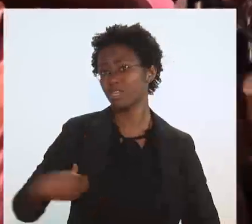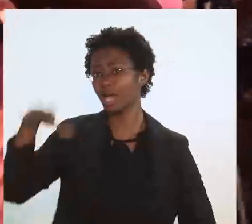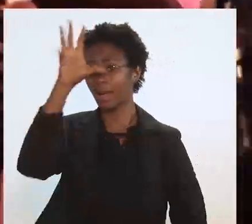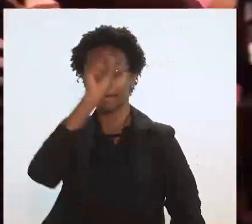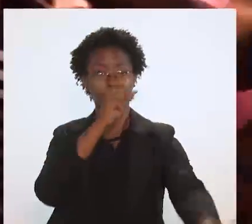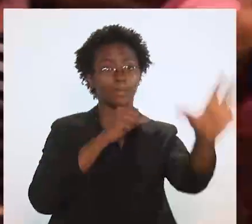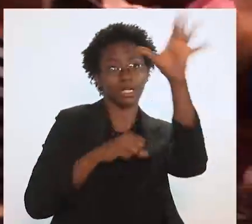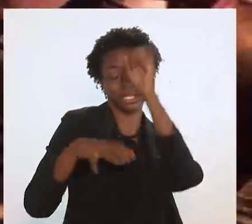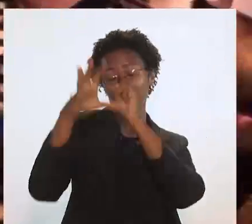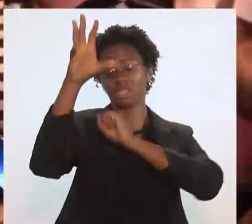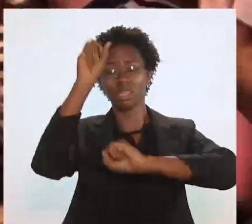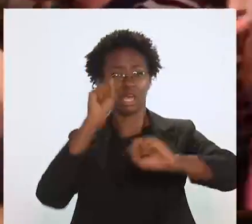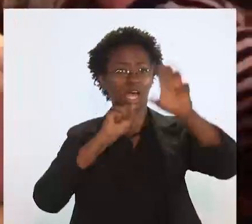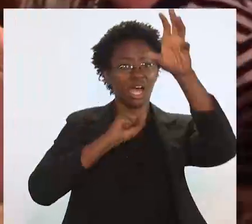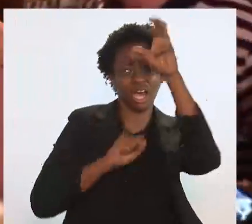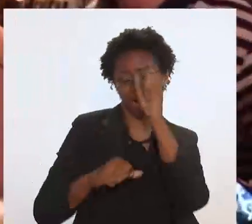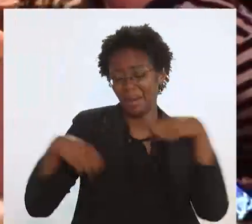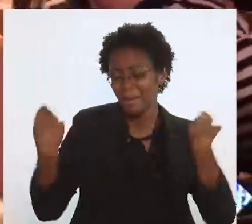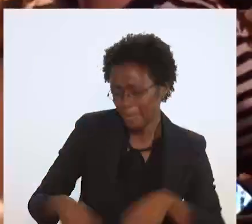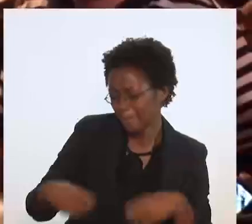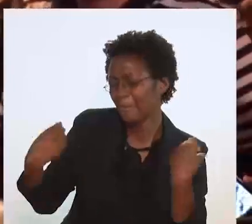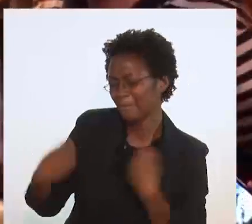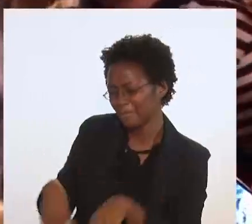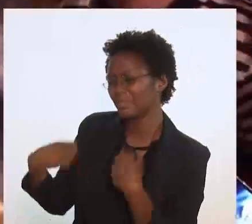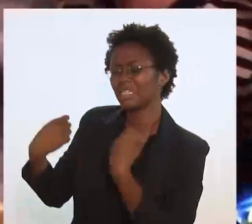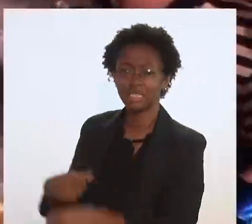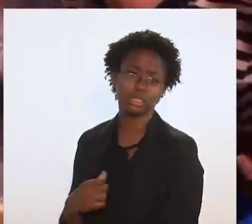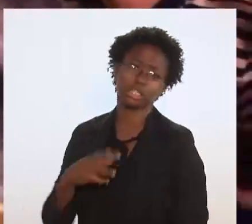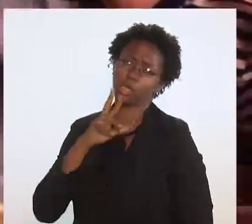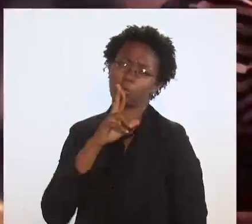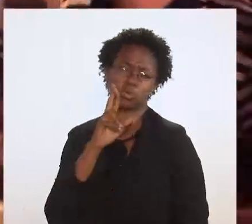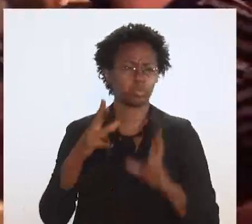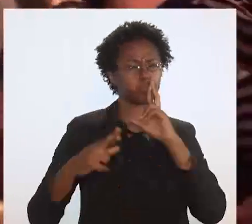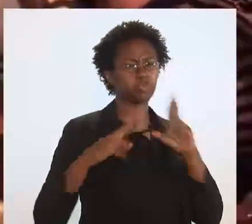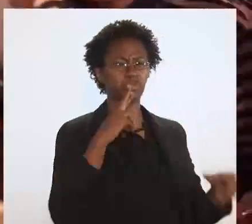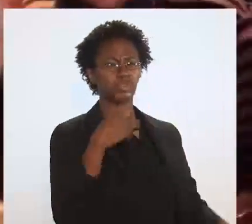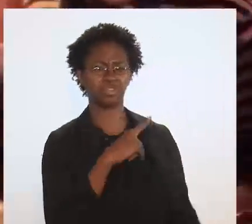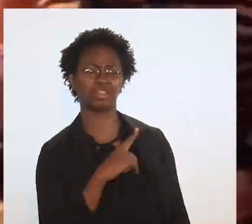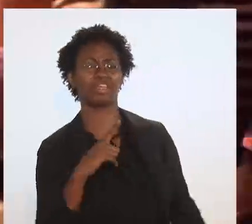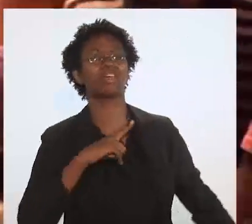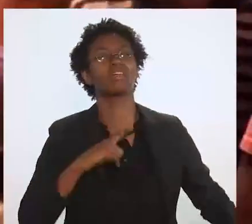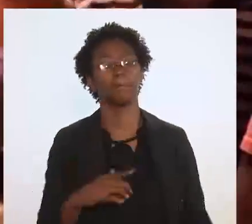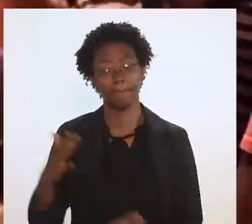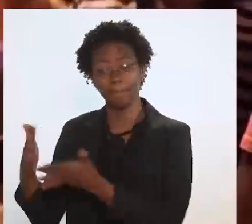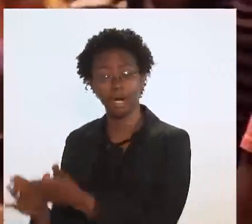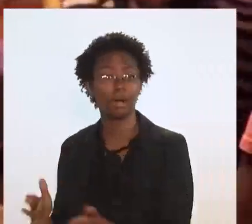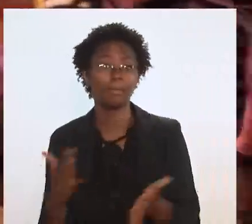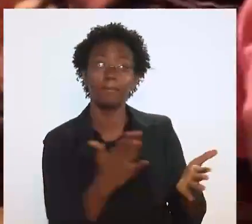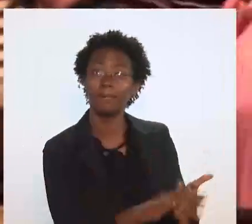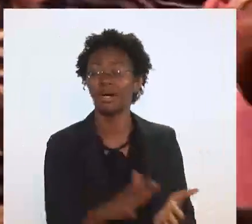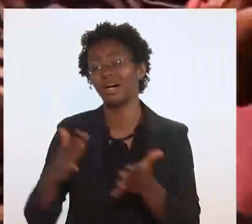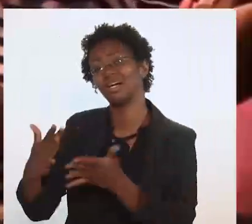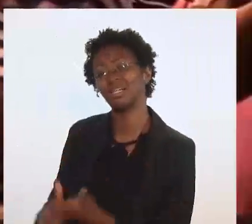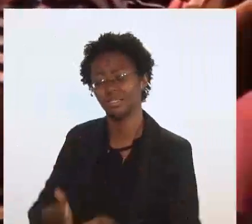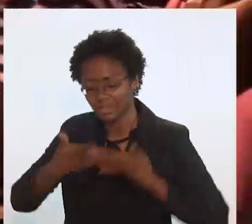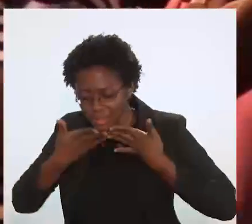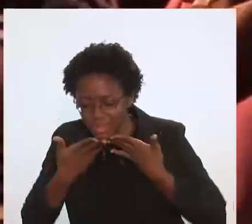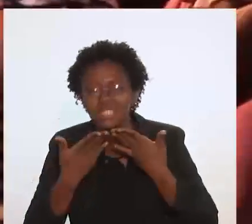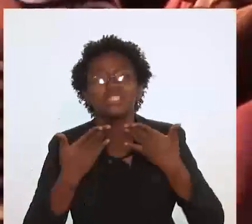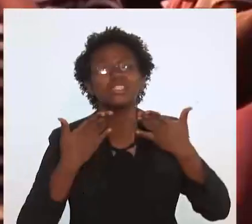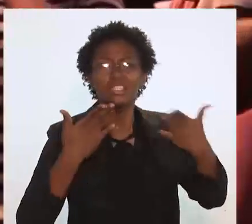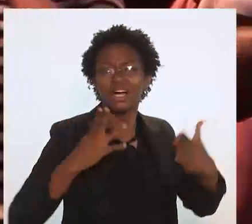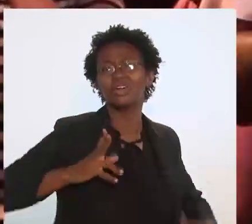molhar. Na vida é preciso aprender, se colhe bem que planta. Deus que ia... Quero ouvir geral cantando e batendo na palma da